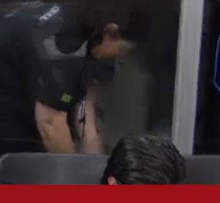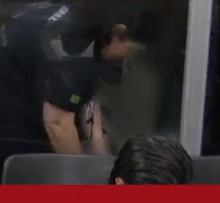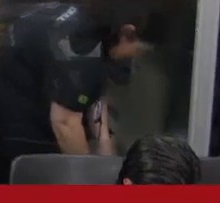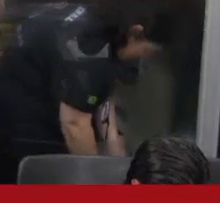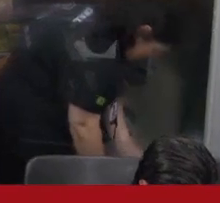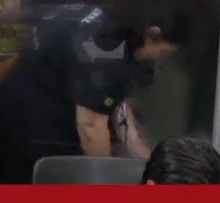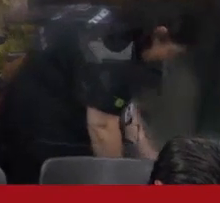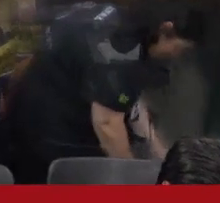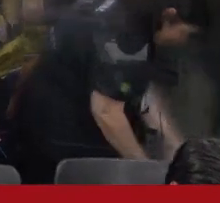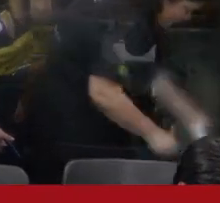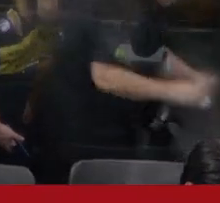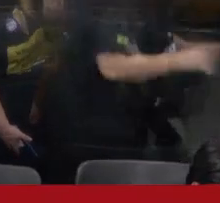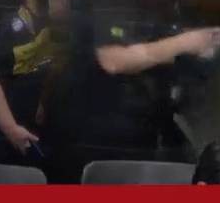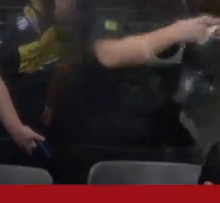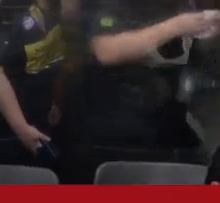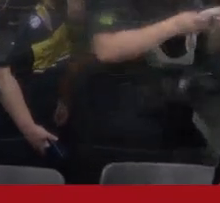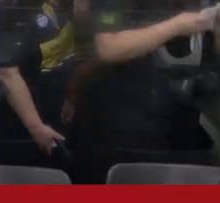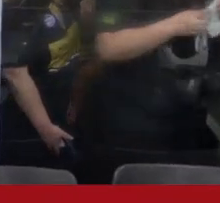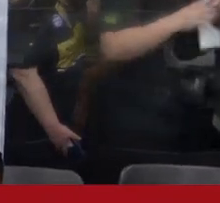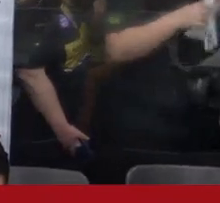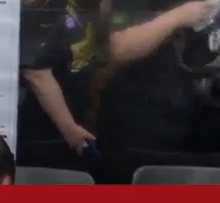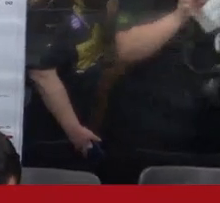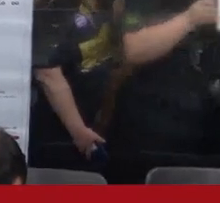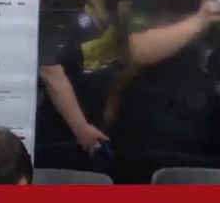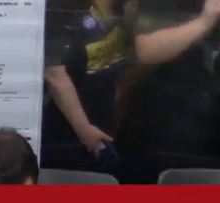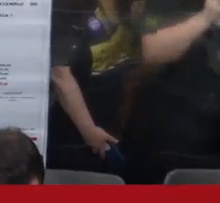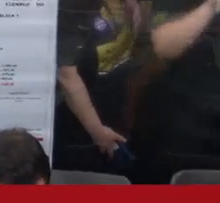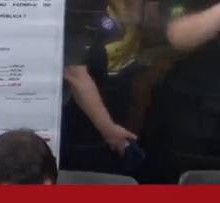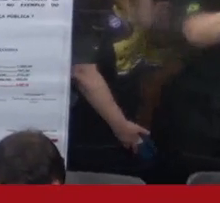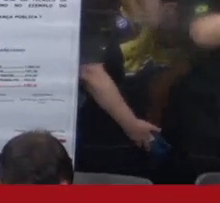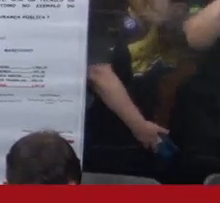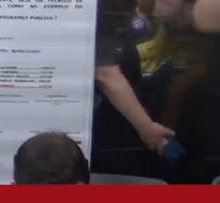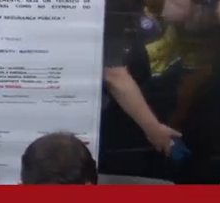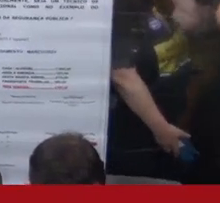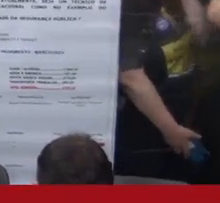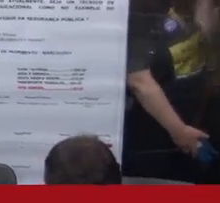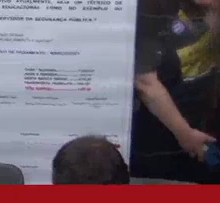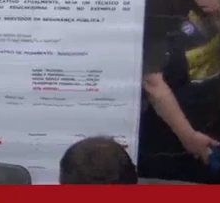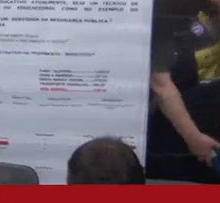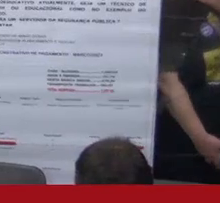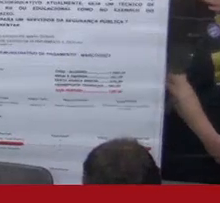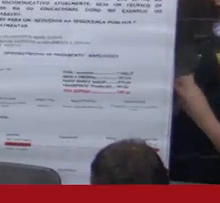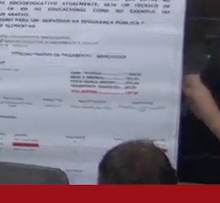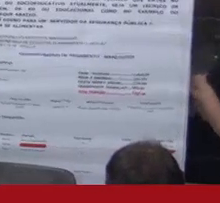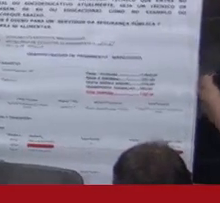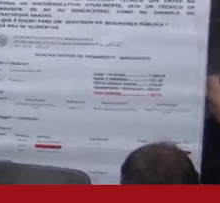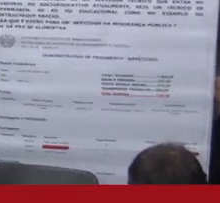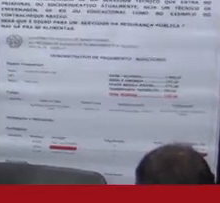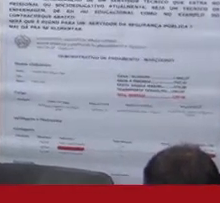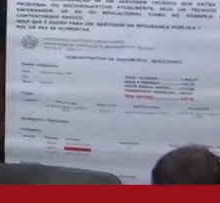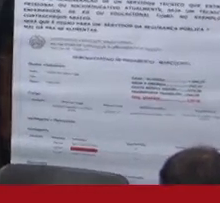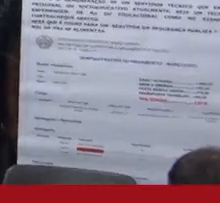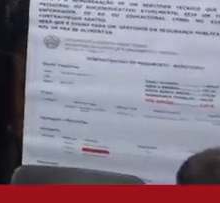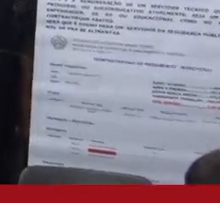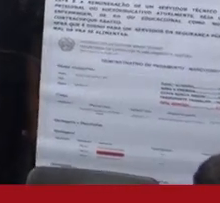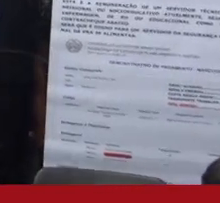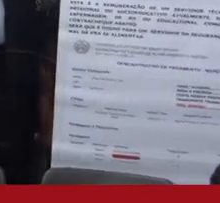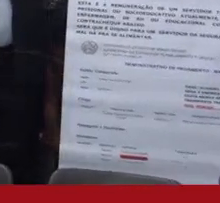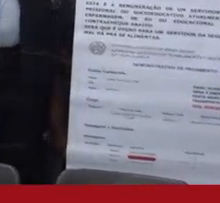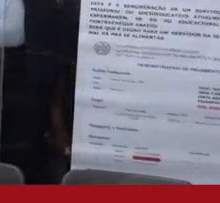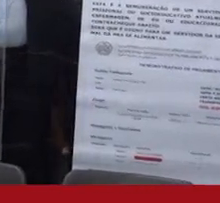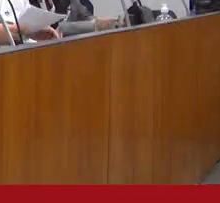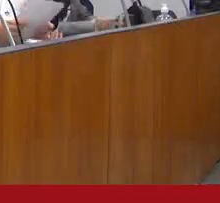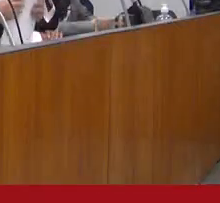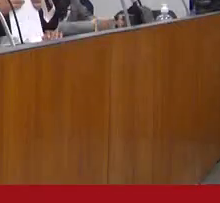bem acomodada e a comissão só se transfere por determinação do